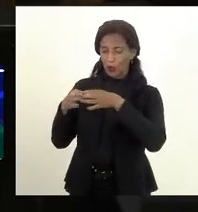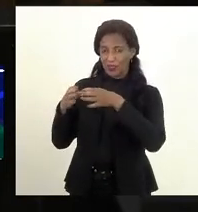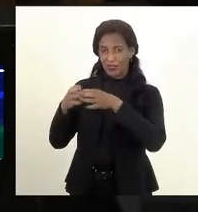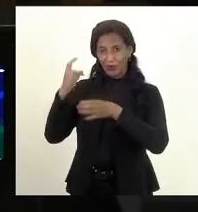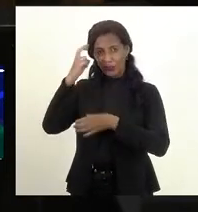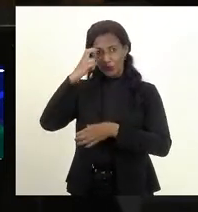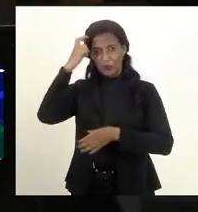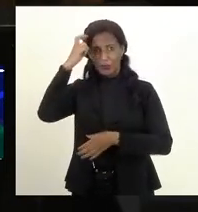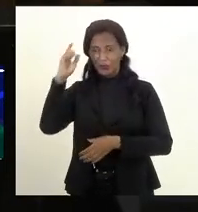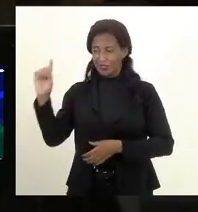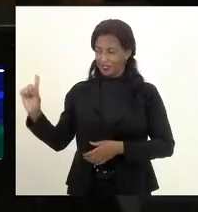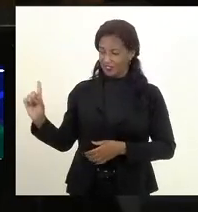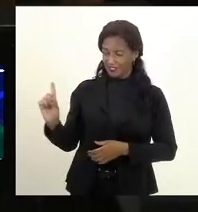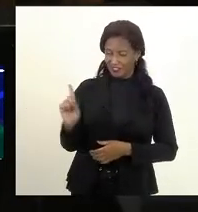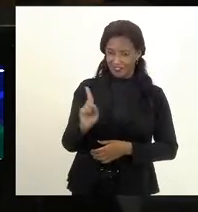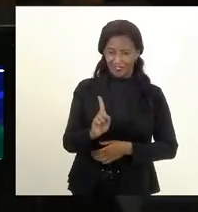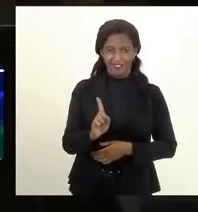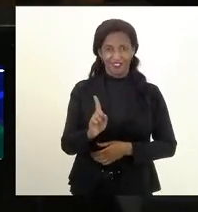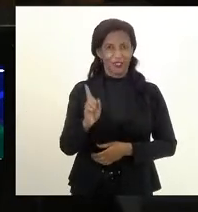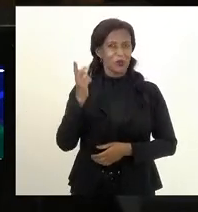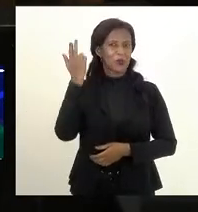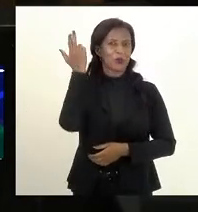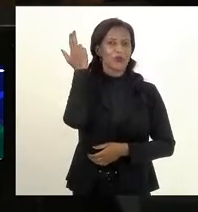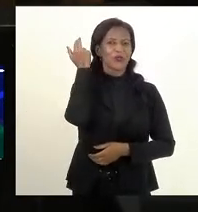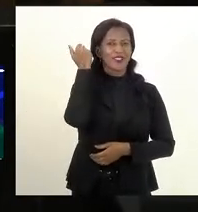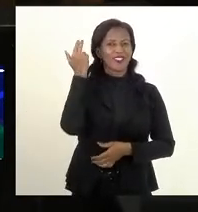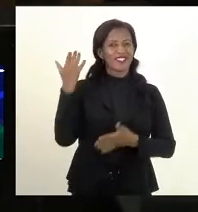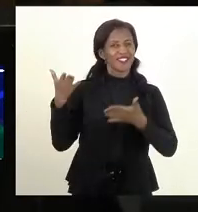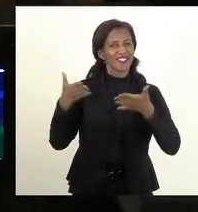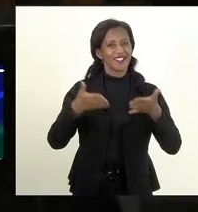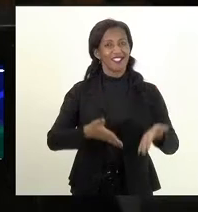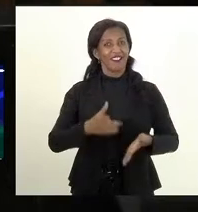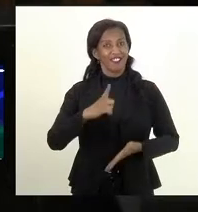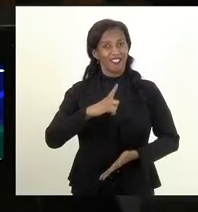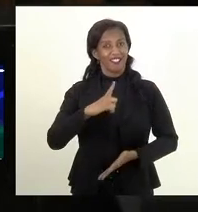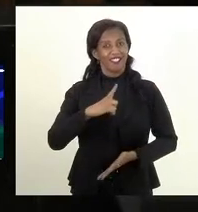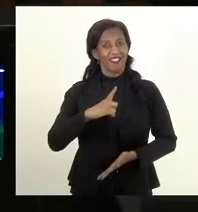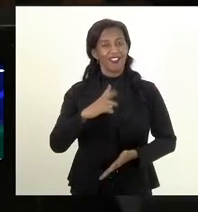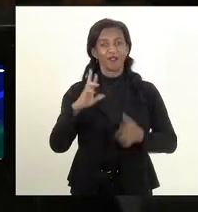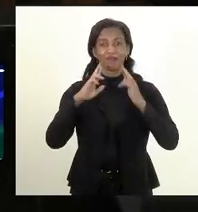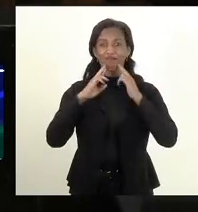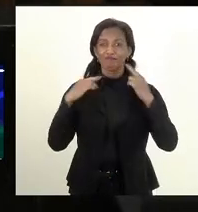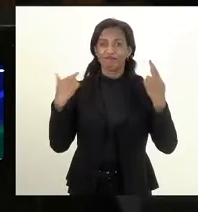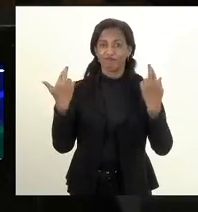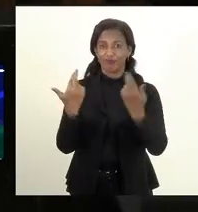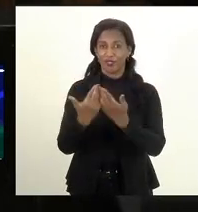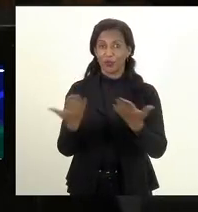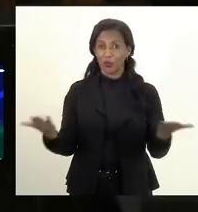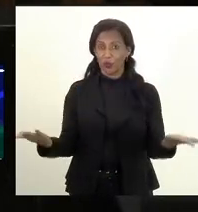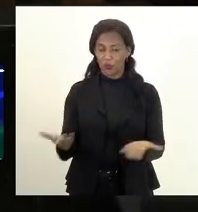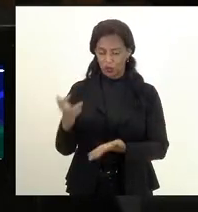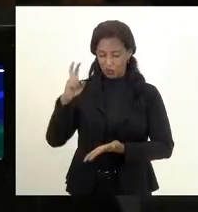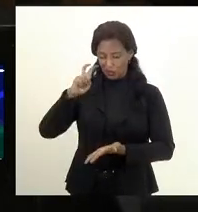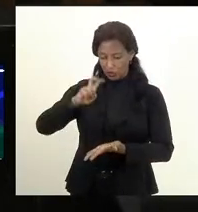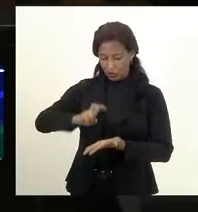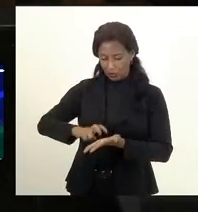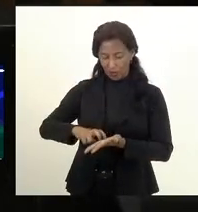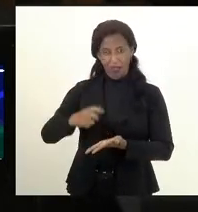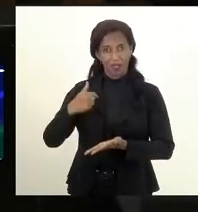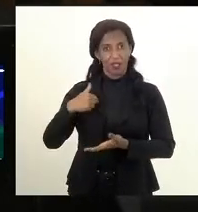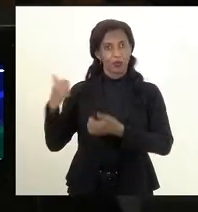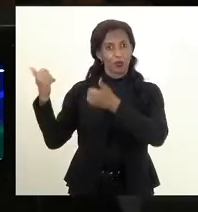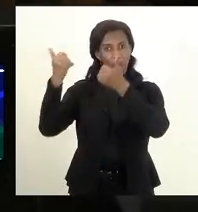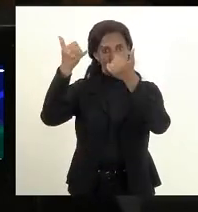Cultura Deputado ele arrumar coelho que esteve presente nessa reunião que eu tô aqui sentado